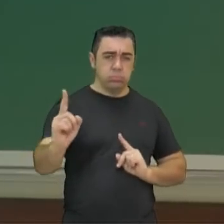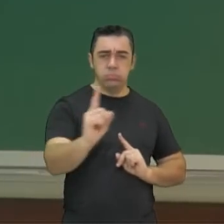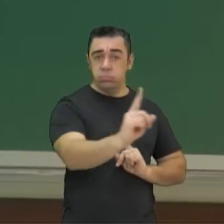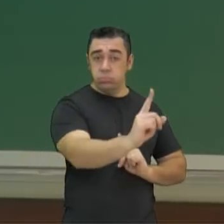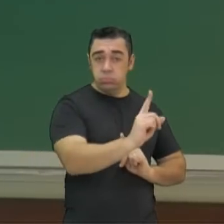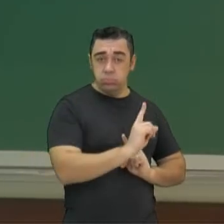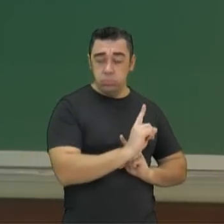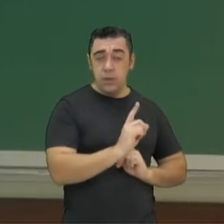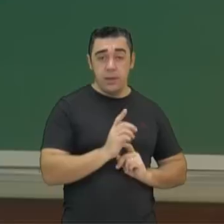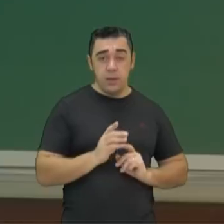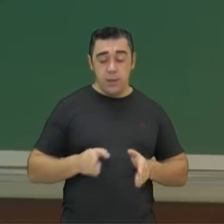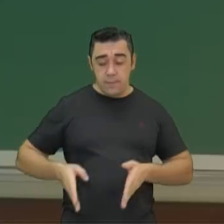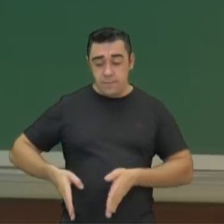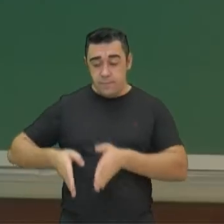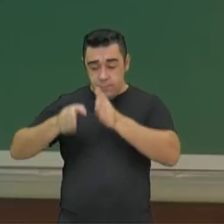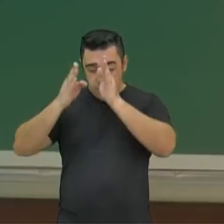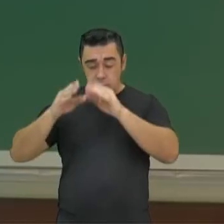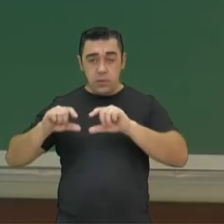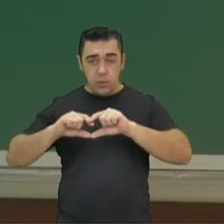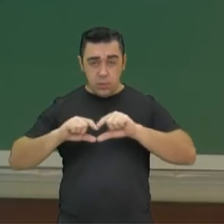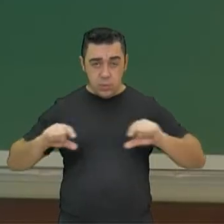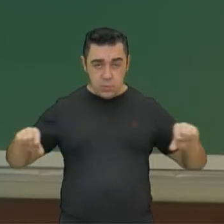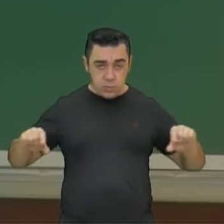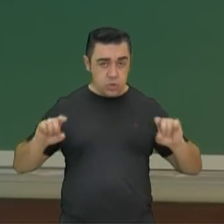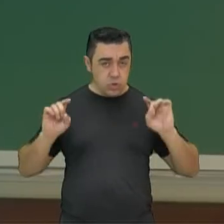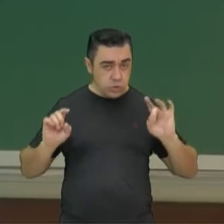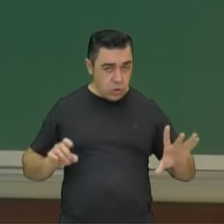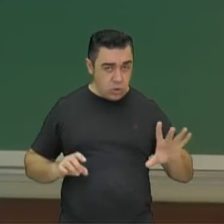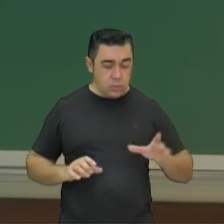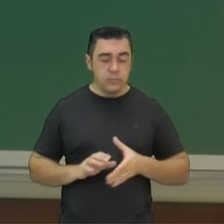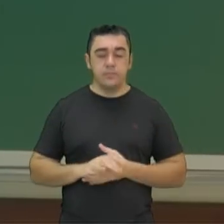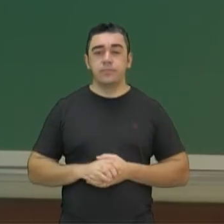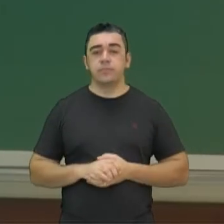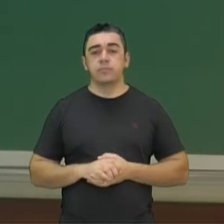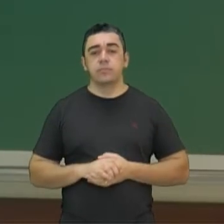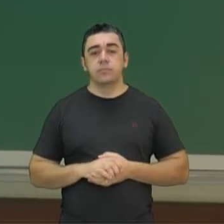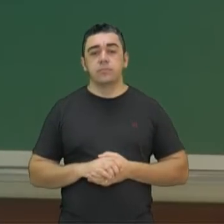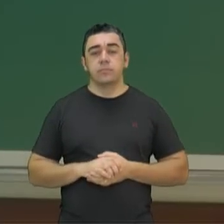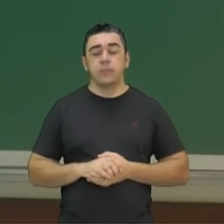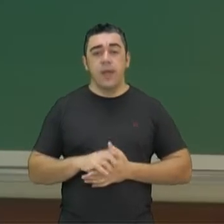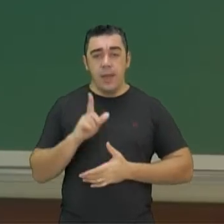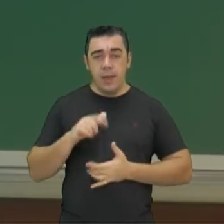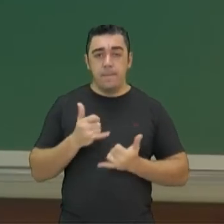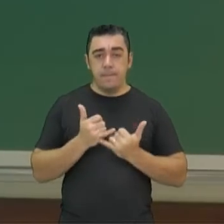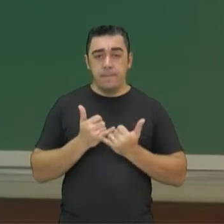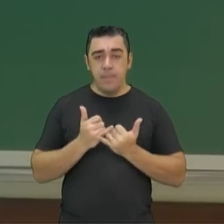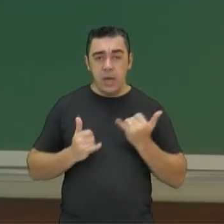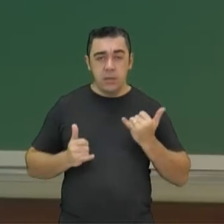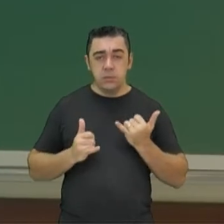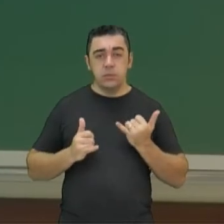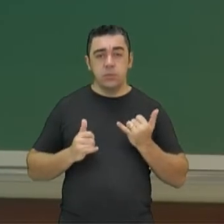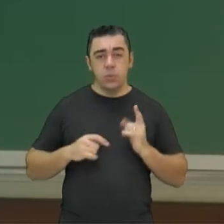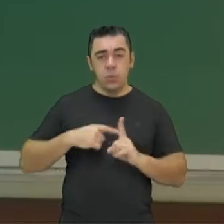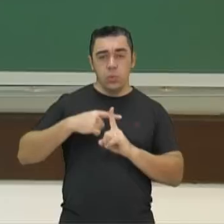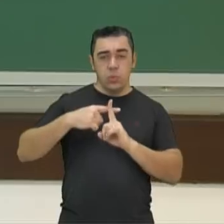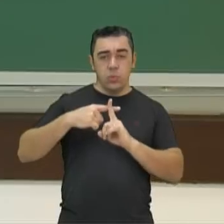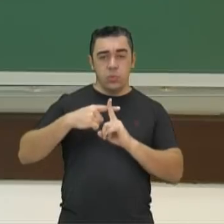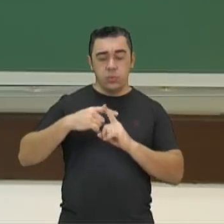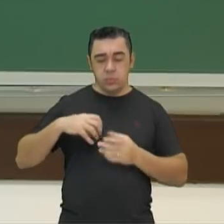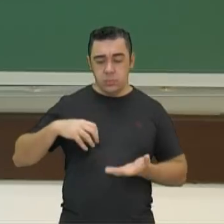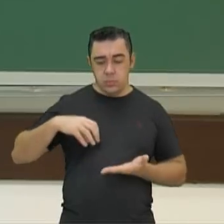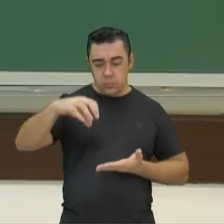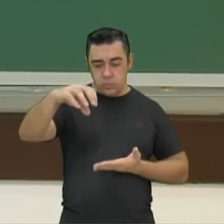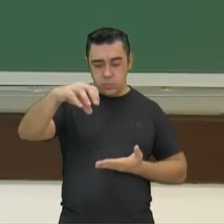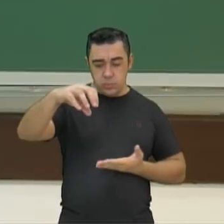retorna ela, vai de novo, então isso é indiferente. E o movimento da torre se assemelha-se ao formato de uma cruz. Então,